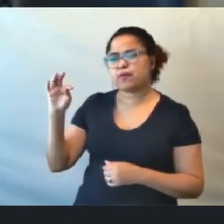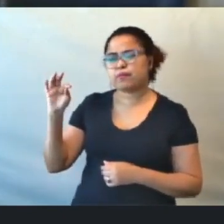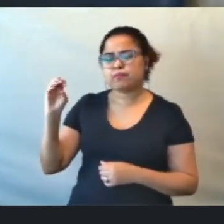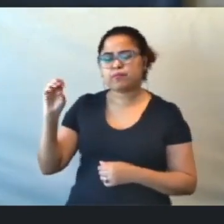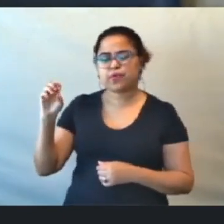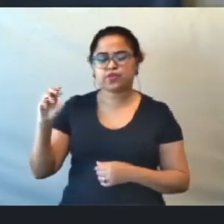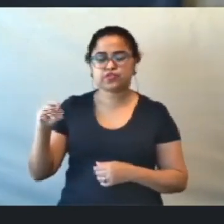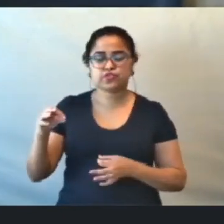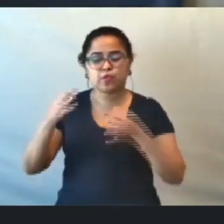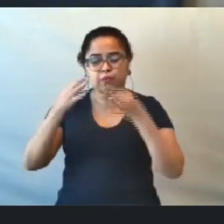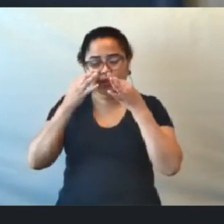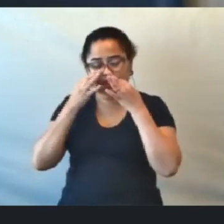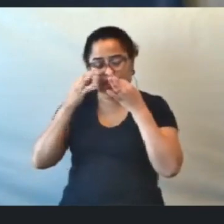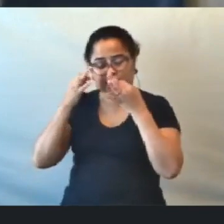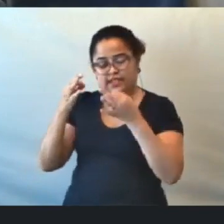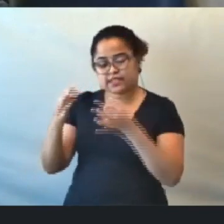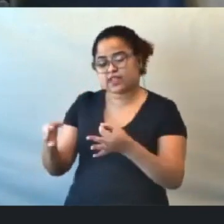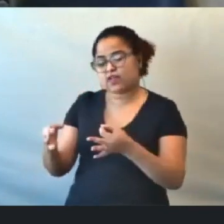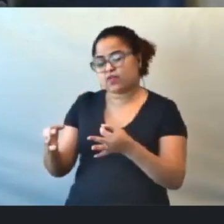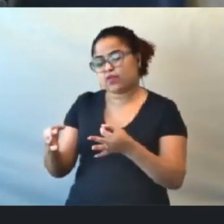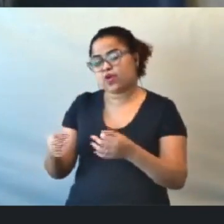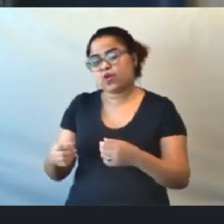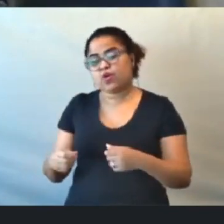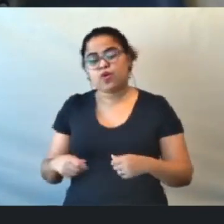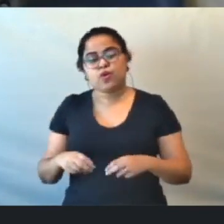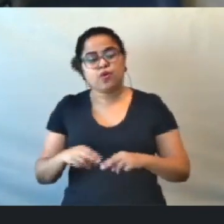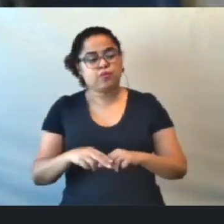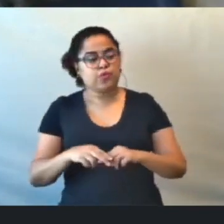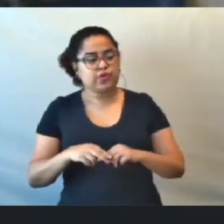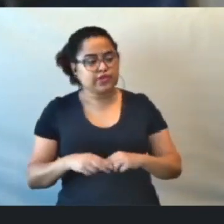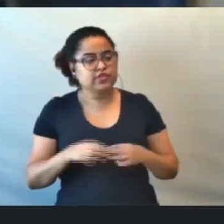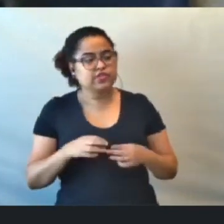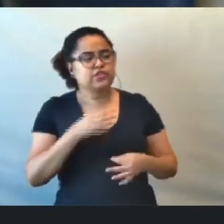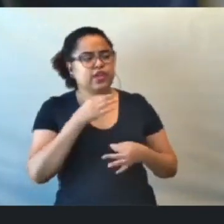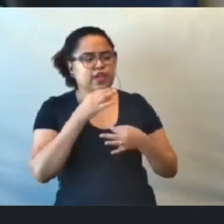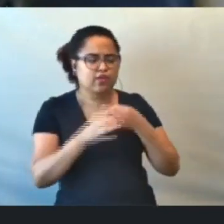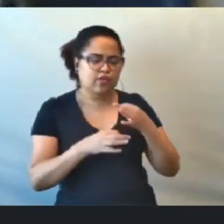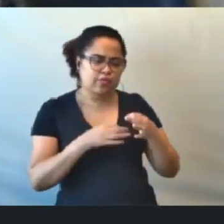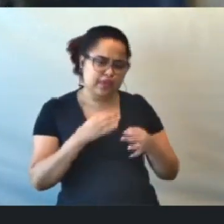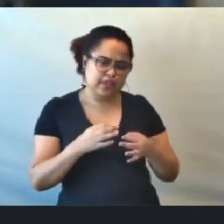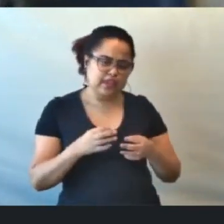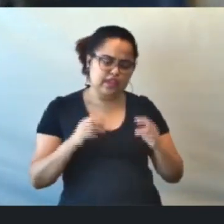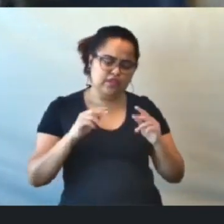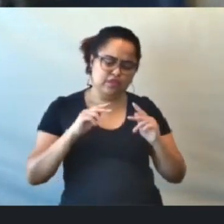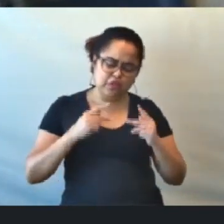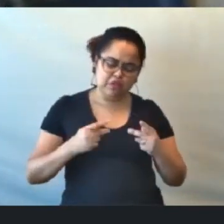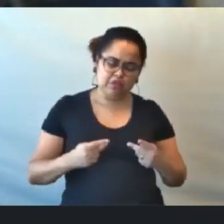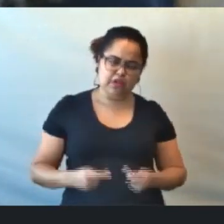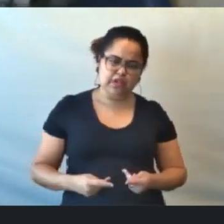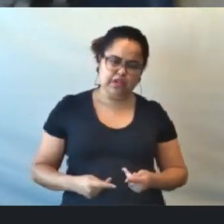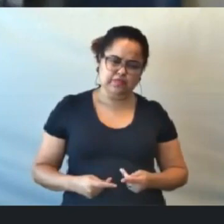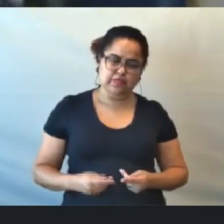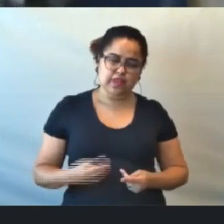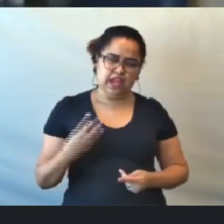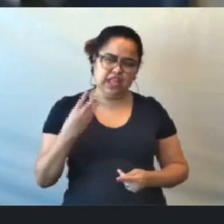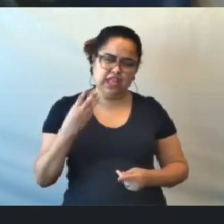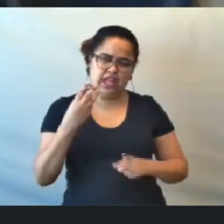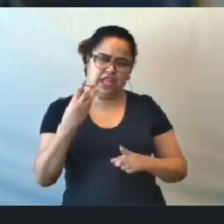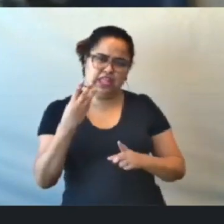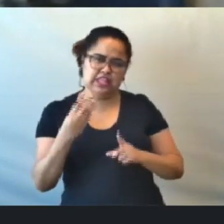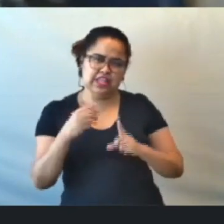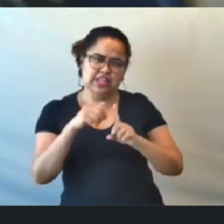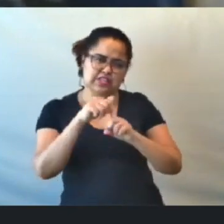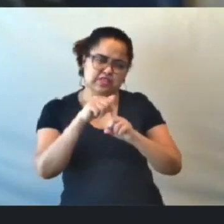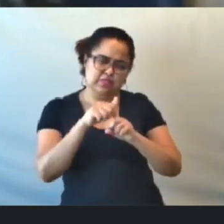recomenda, reconhecendo que, passado um monitoramento a cada 3 meses para um monitoramento